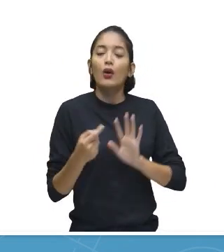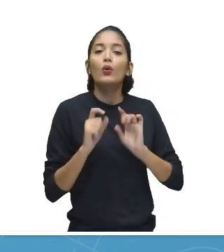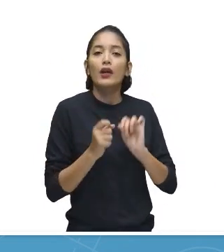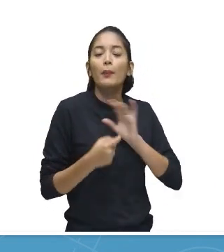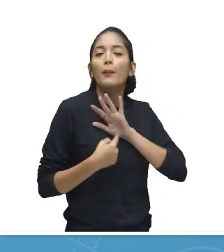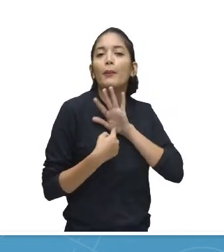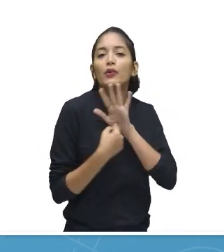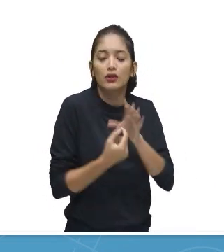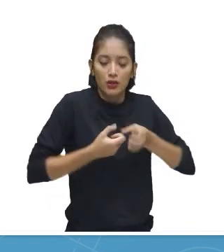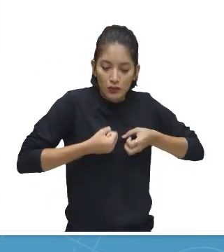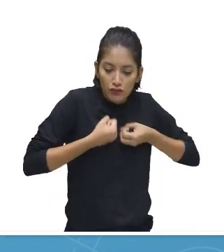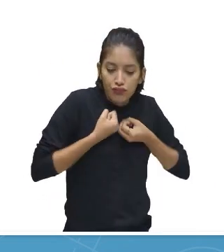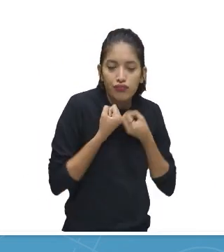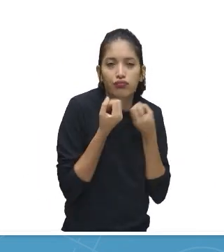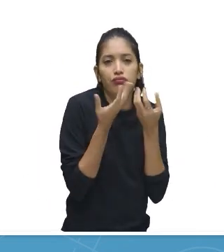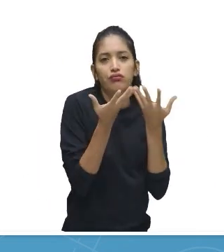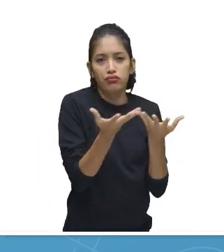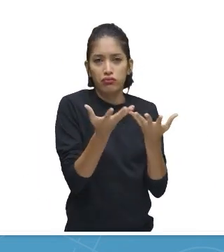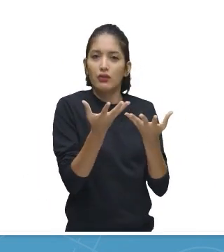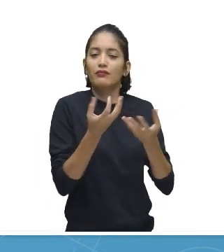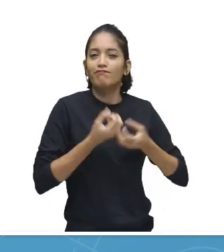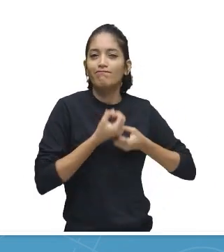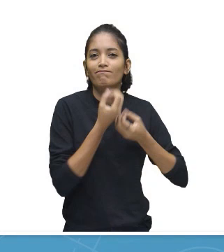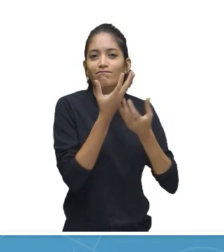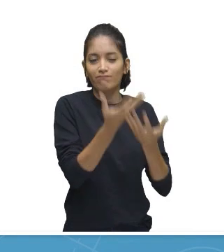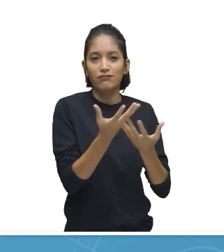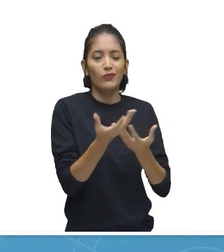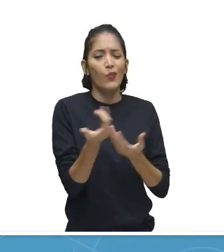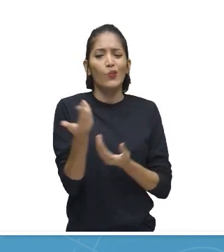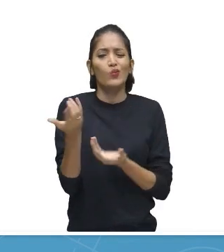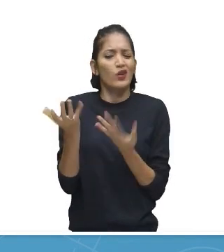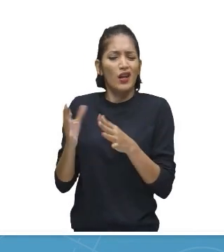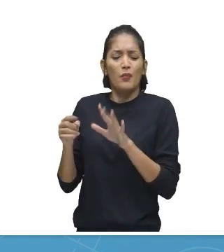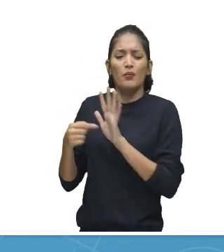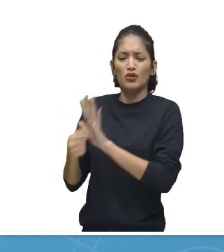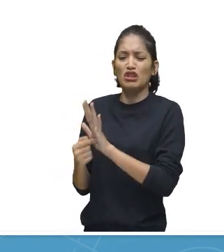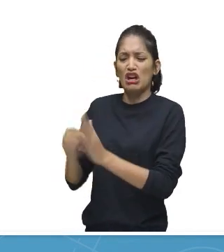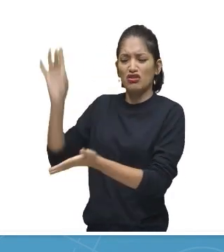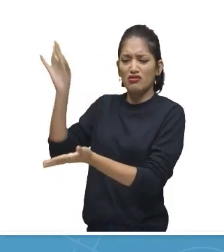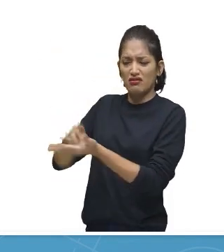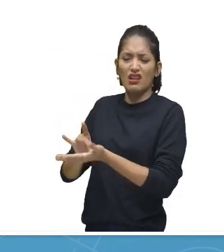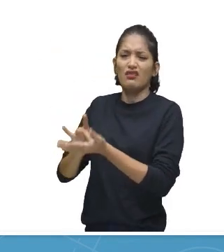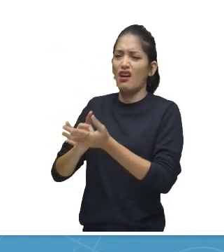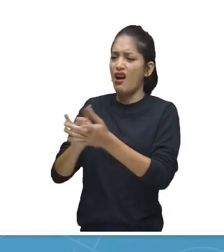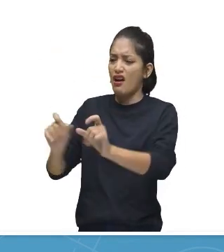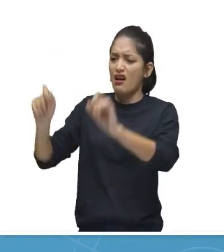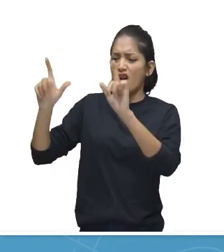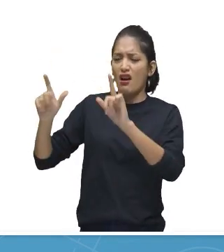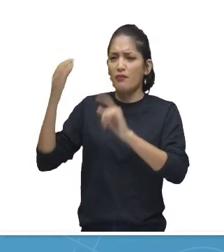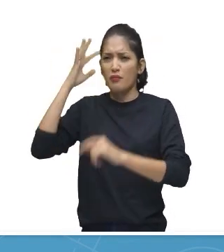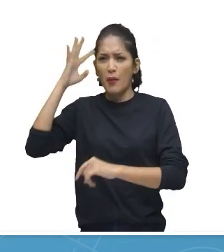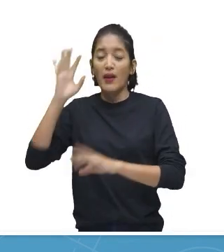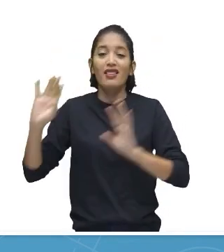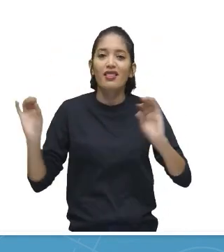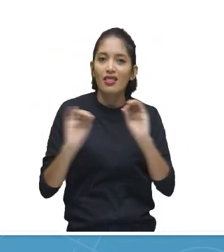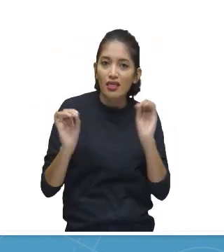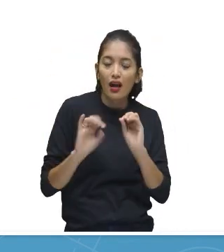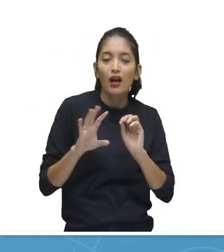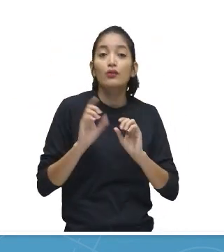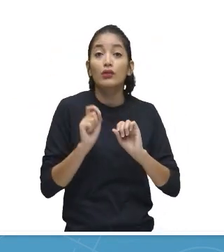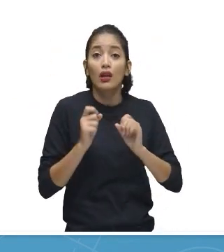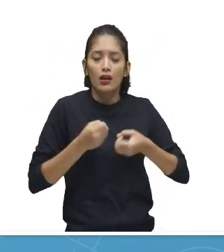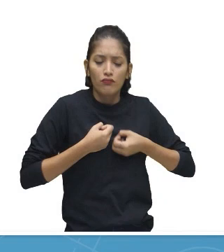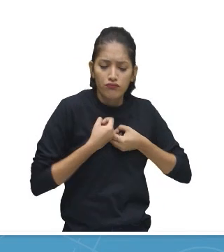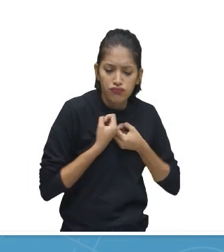queria se expressar. Ele não queria retratar a realidade, ele não queria retratar imaginário, ele queria colocar a sua